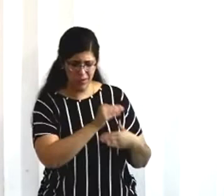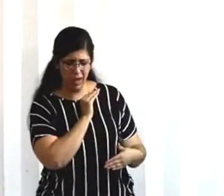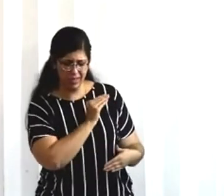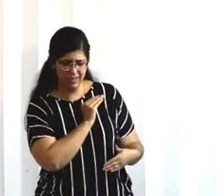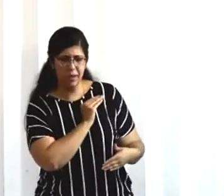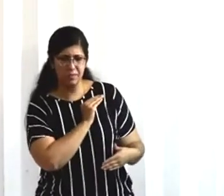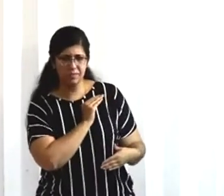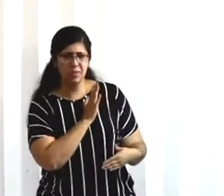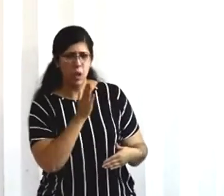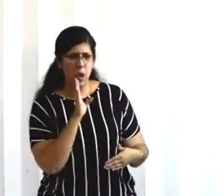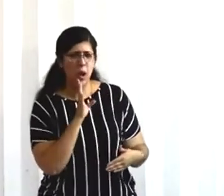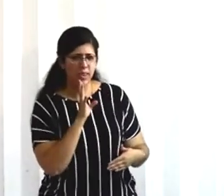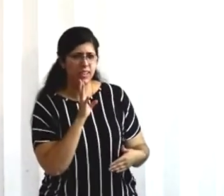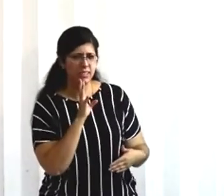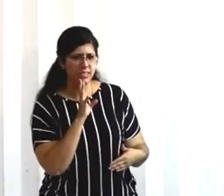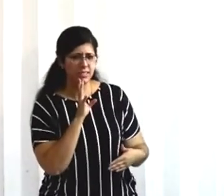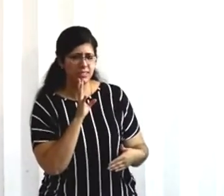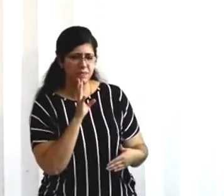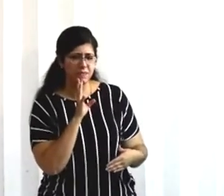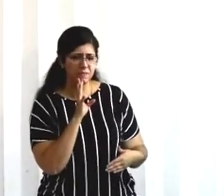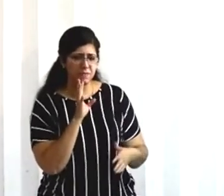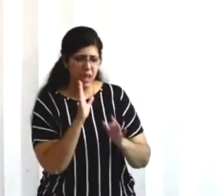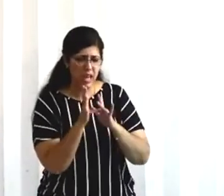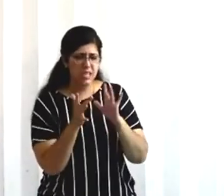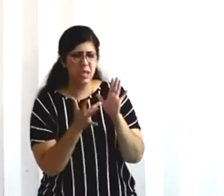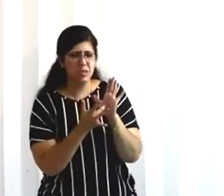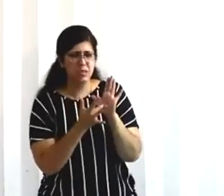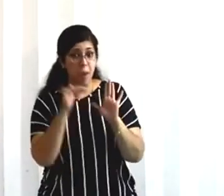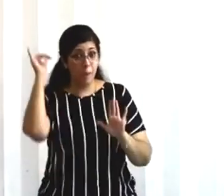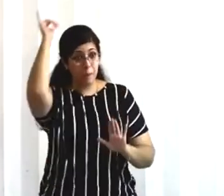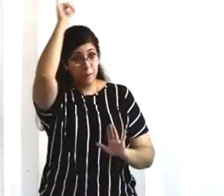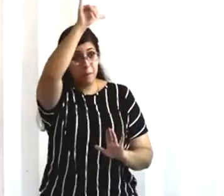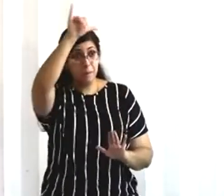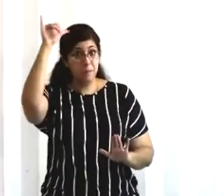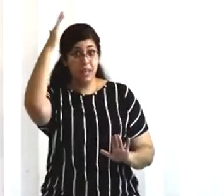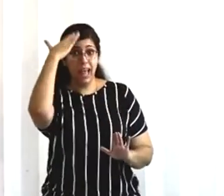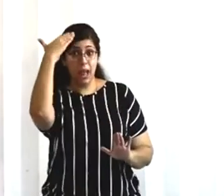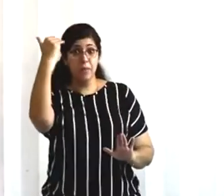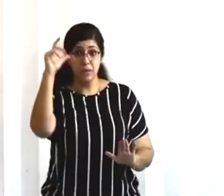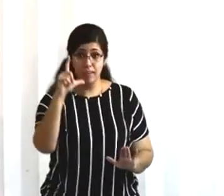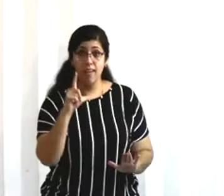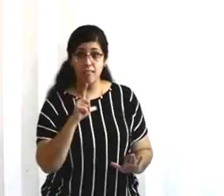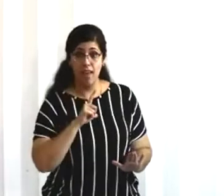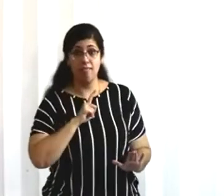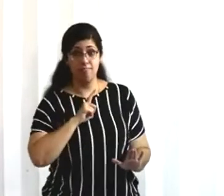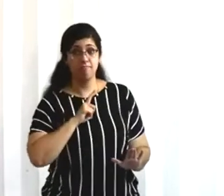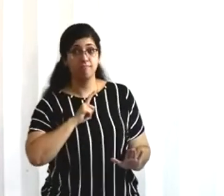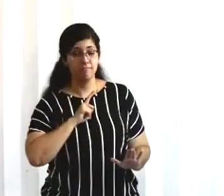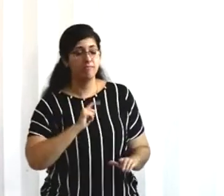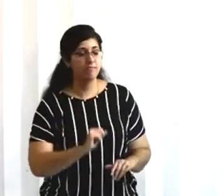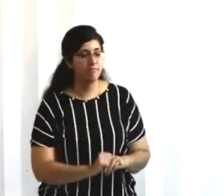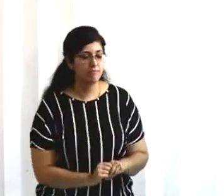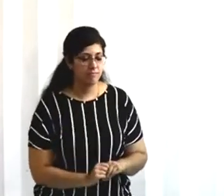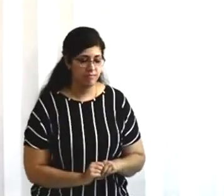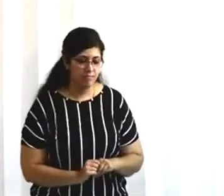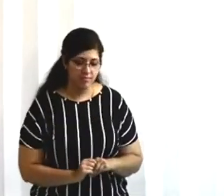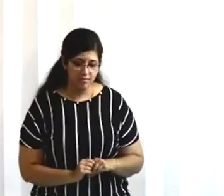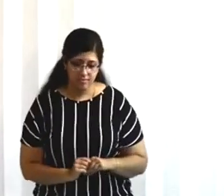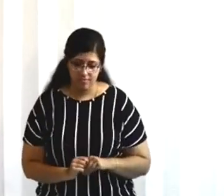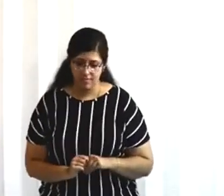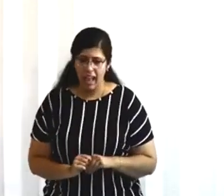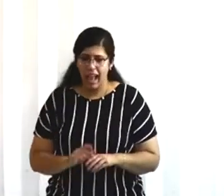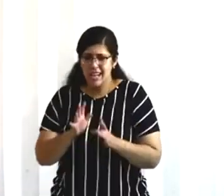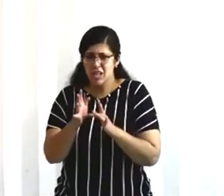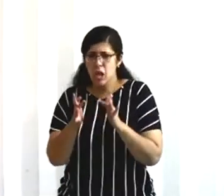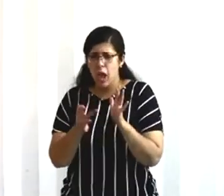precisamos. Ele é ungido com o espírito de sabedoria, como lá no capítulo 11, versículo 2, vai falar